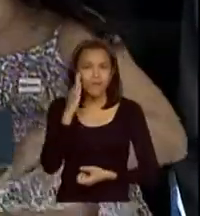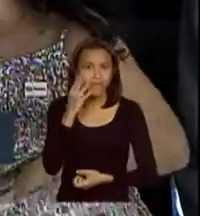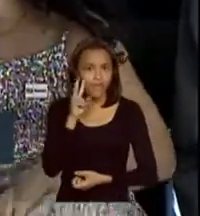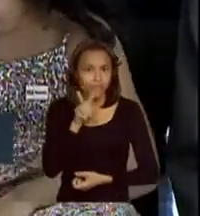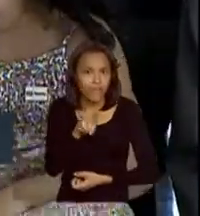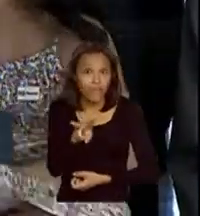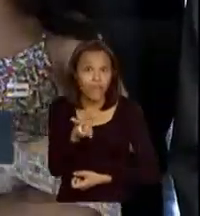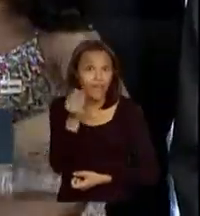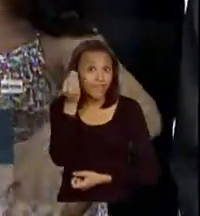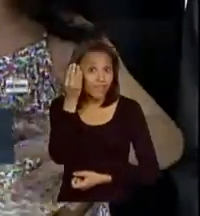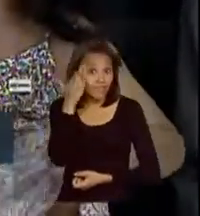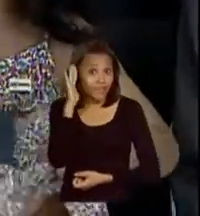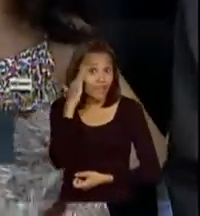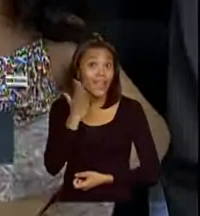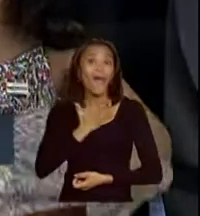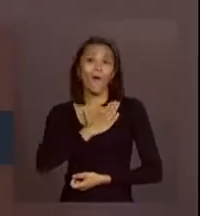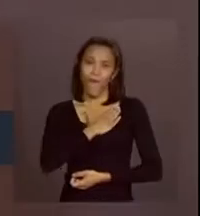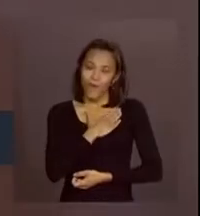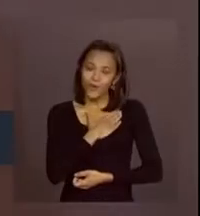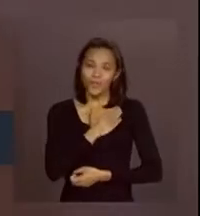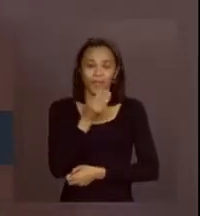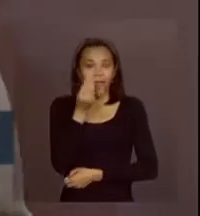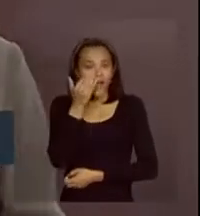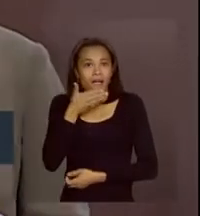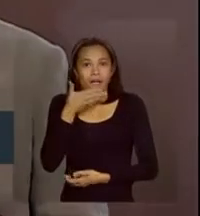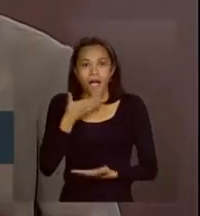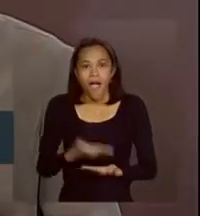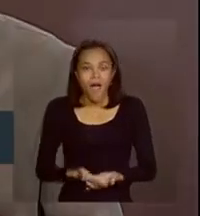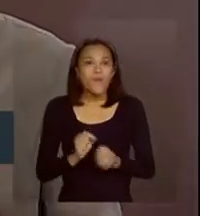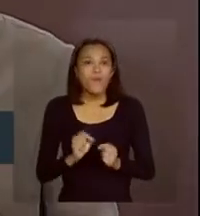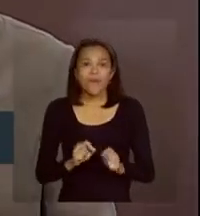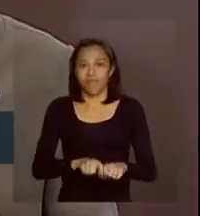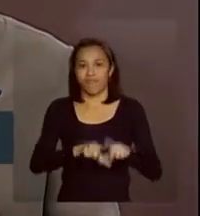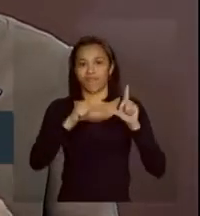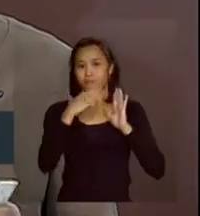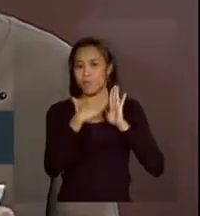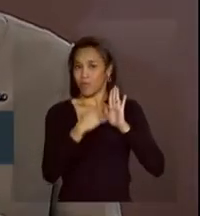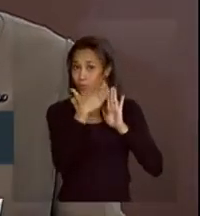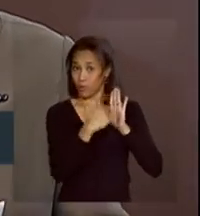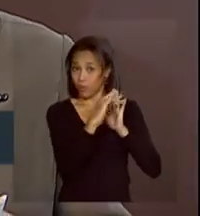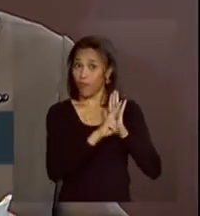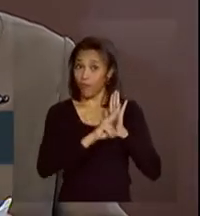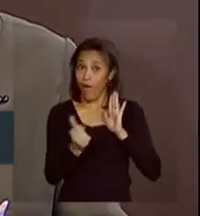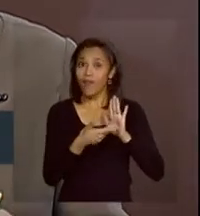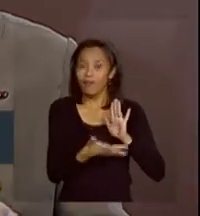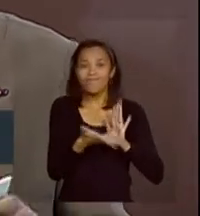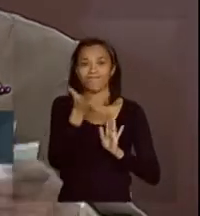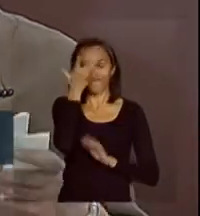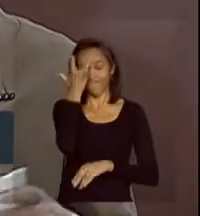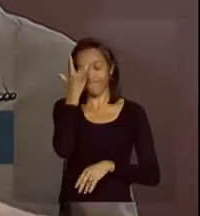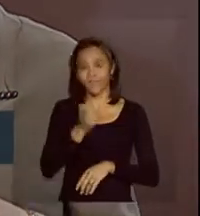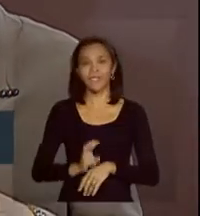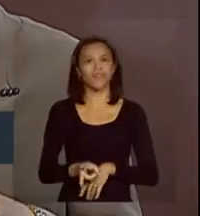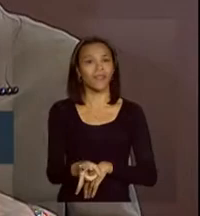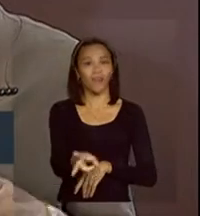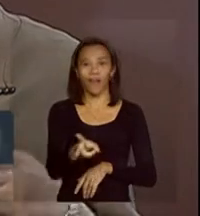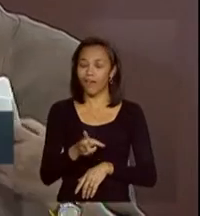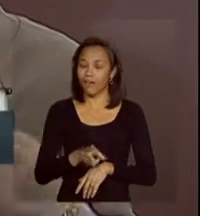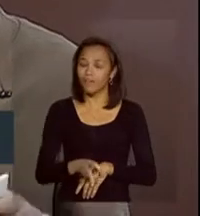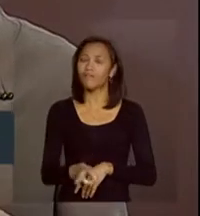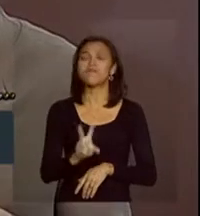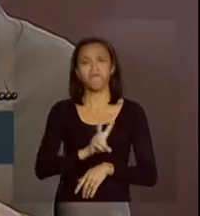começar a curtir e a começar a contemplar essas pinturas vão guardar isso para sempre e